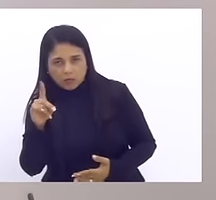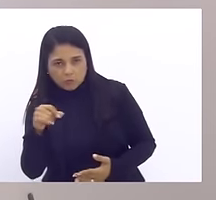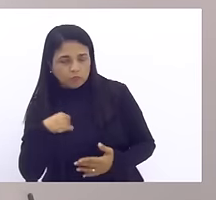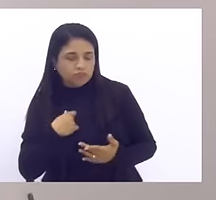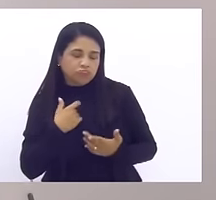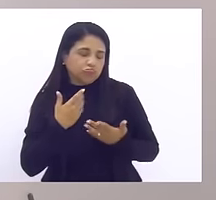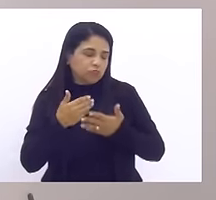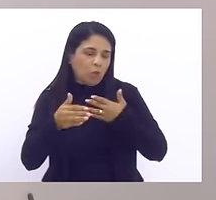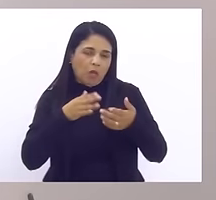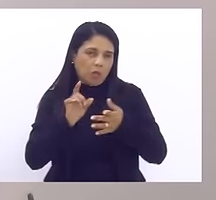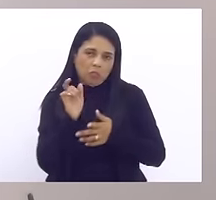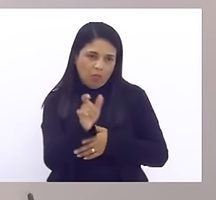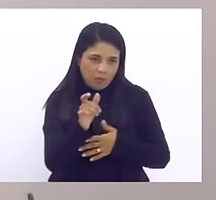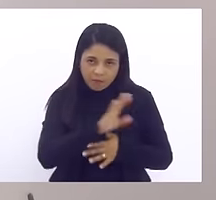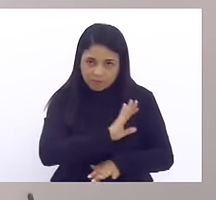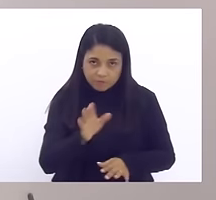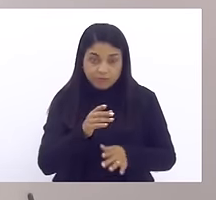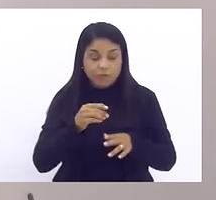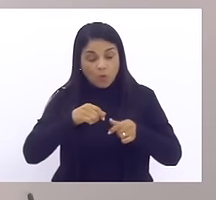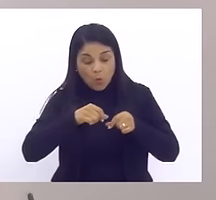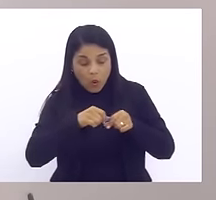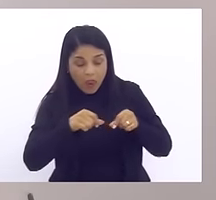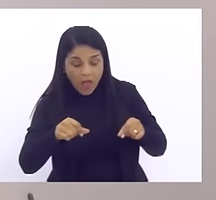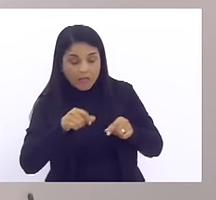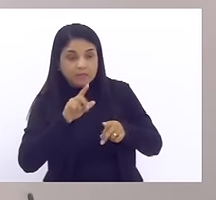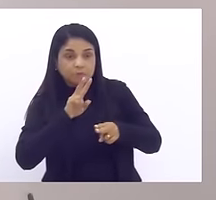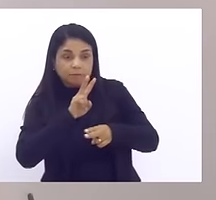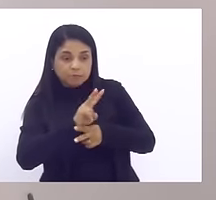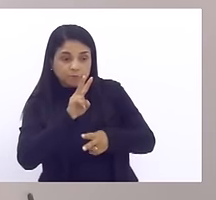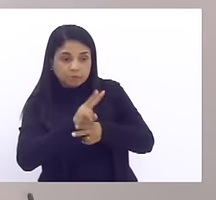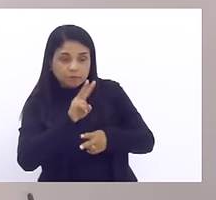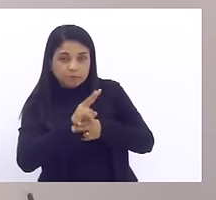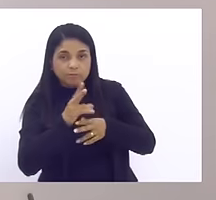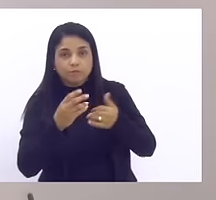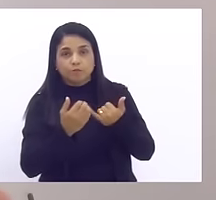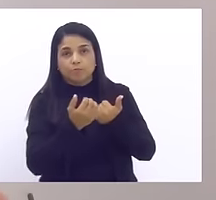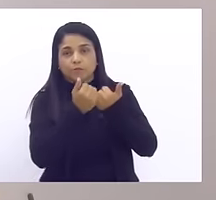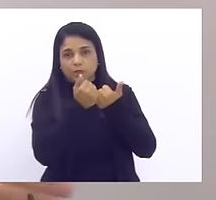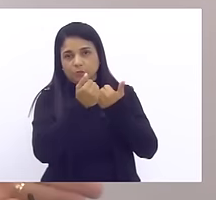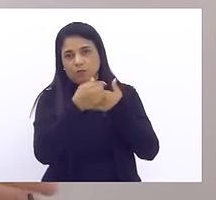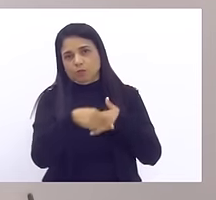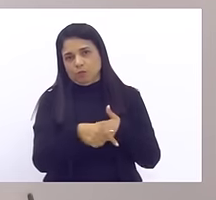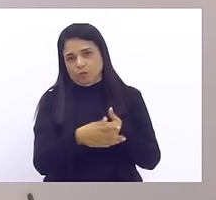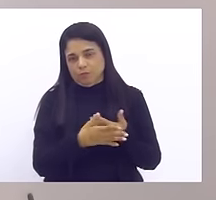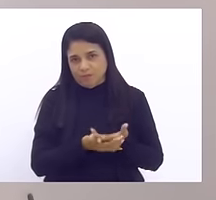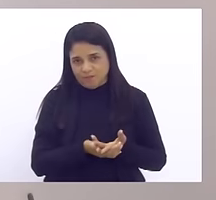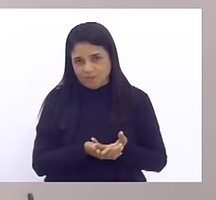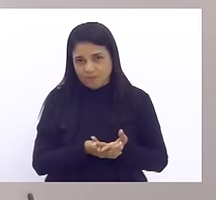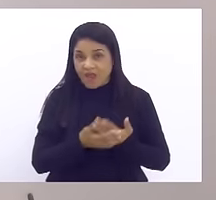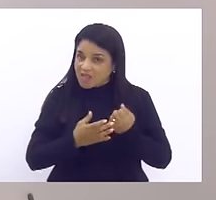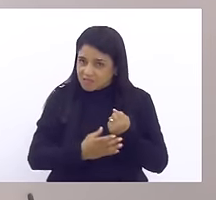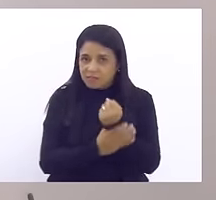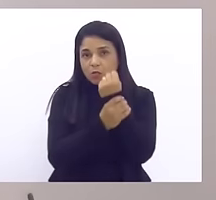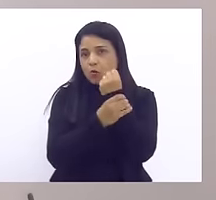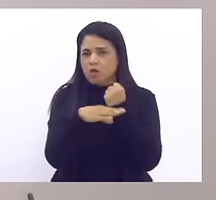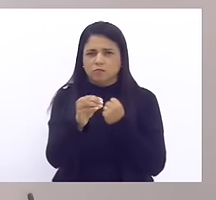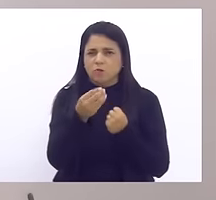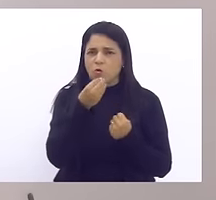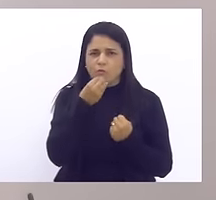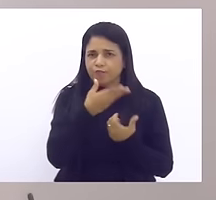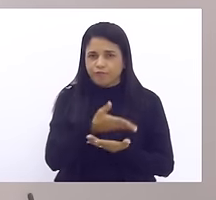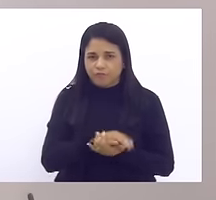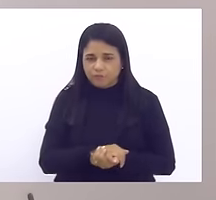é colocado um lacre para preservar a integridade do carro é óbvio que é por uma questão de segurança agora